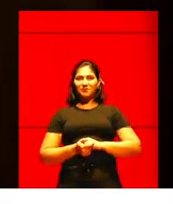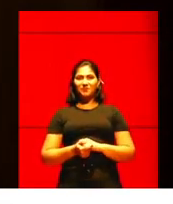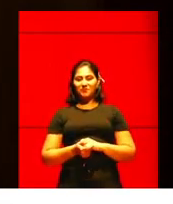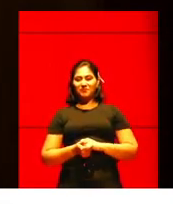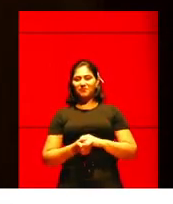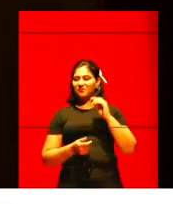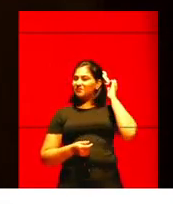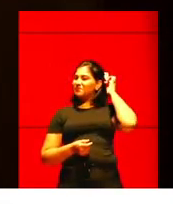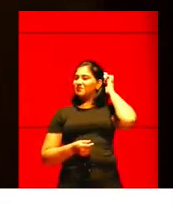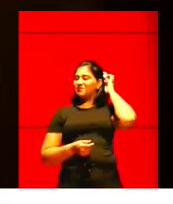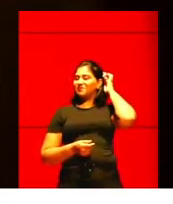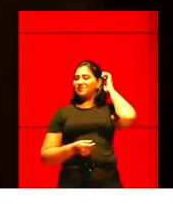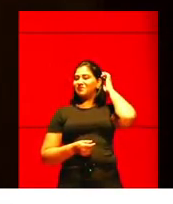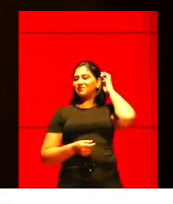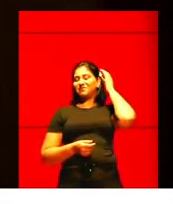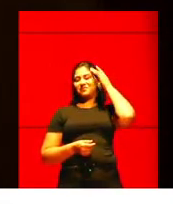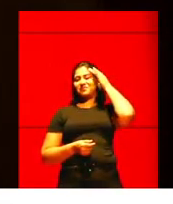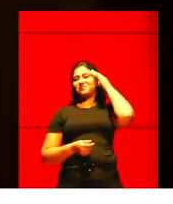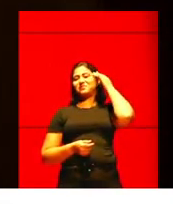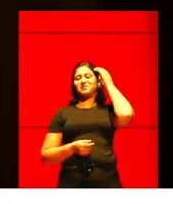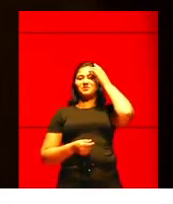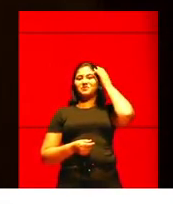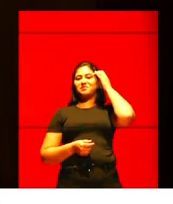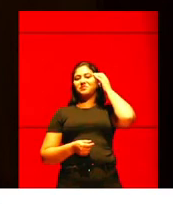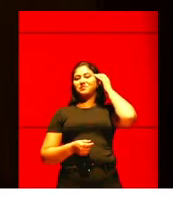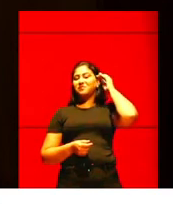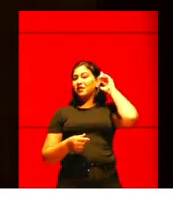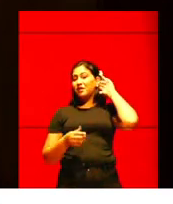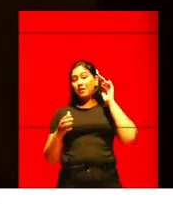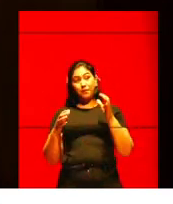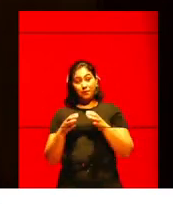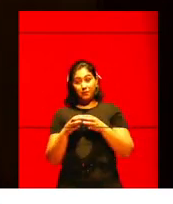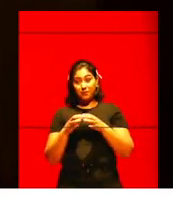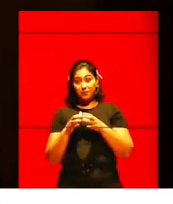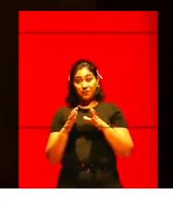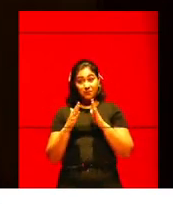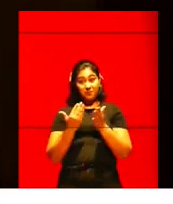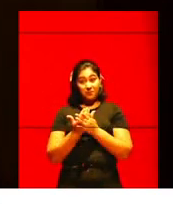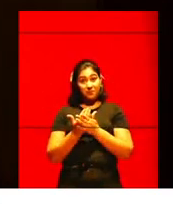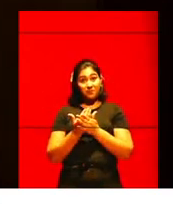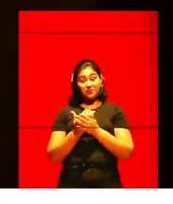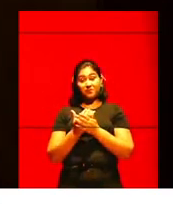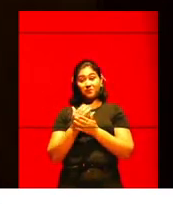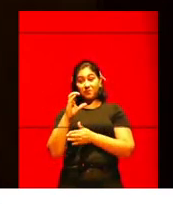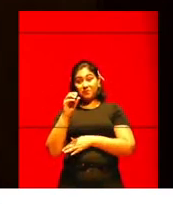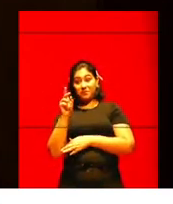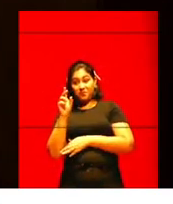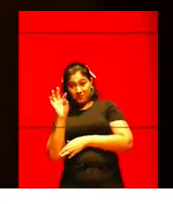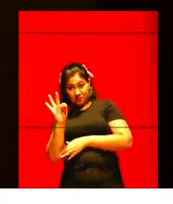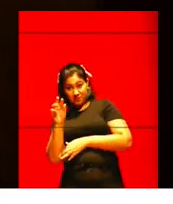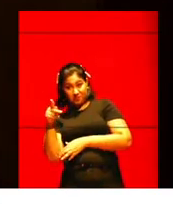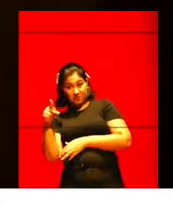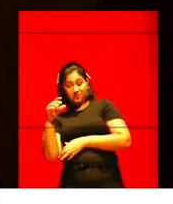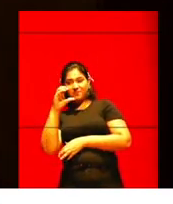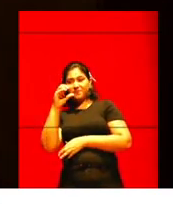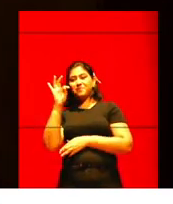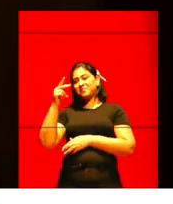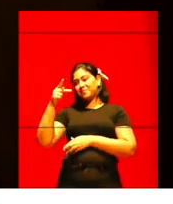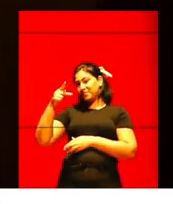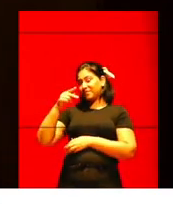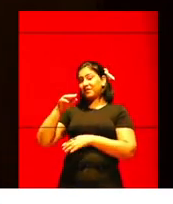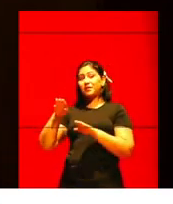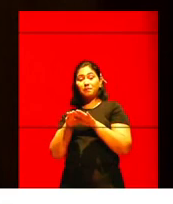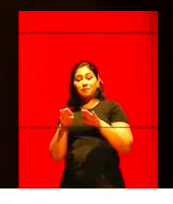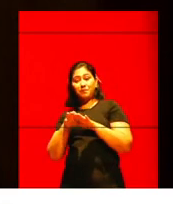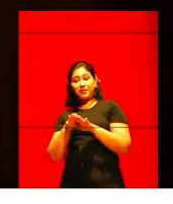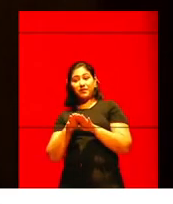Não vou puxar o saco do Major. O pessoal do CTPM tá assistindo lá no Tiradentes, né? Abraço para vocês também. Eu sou do Major e do Tiradentes,